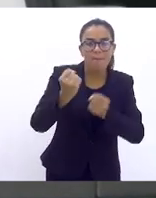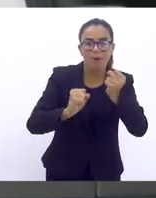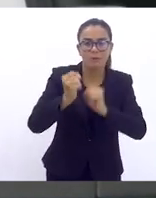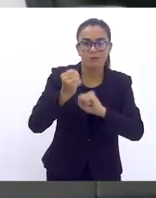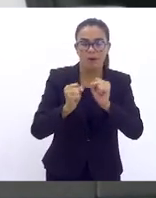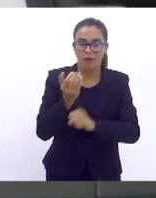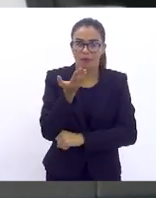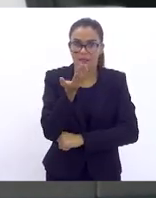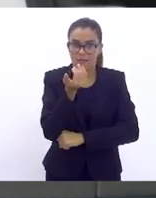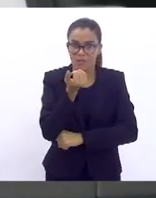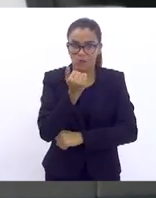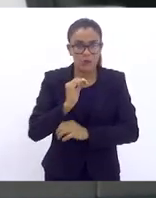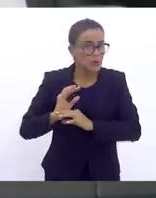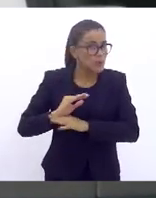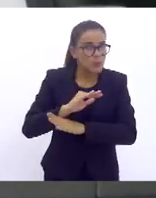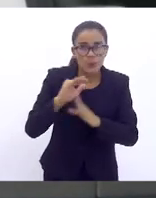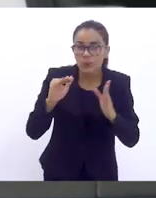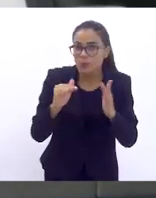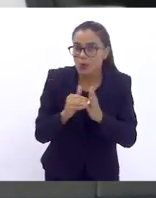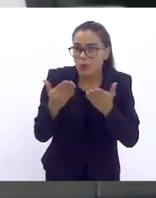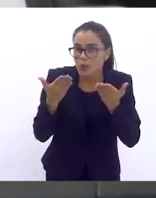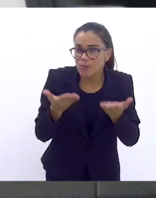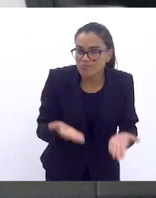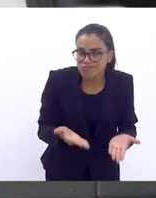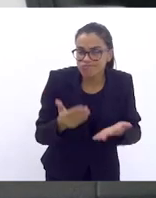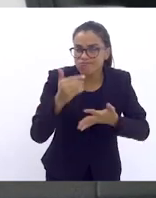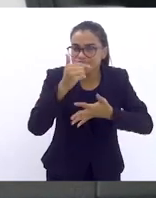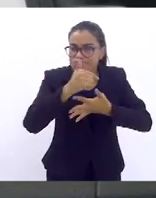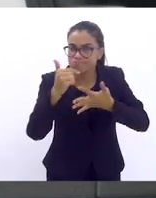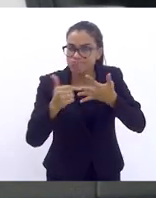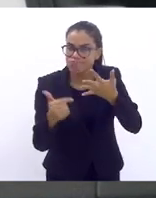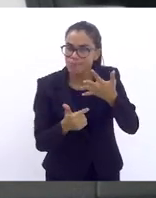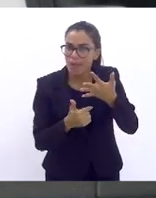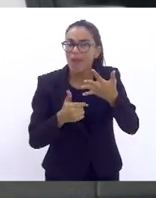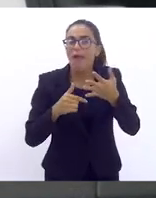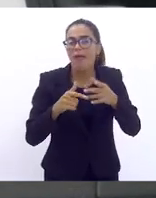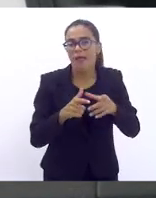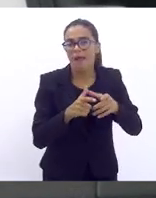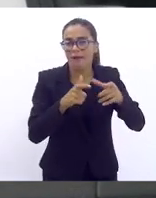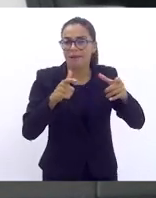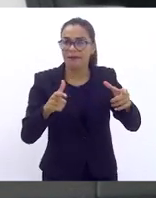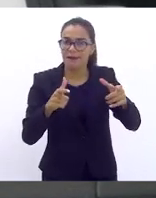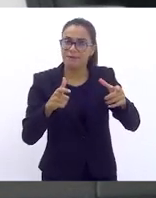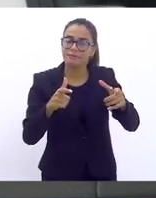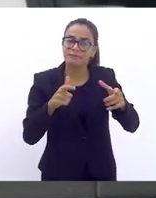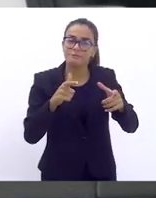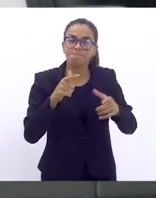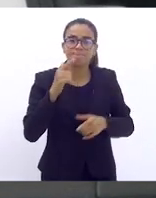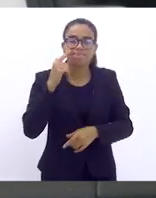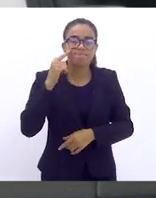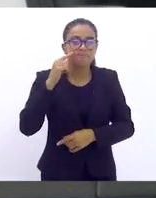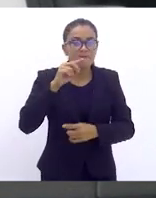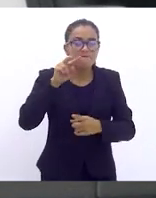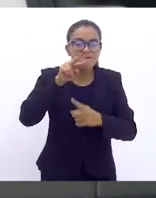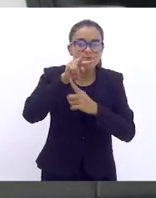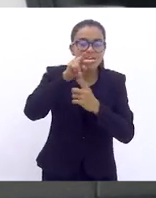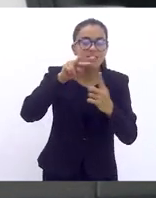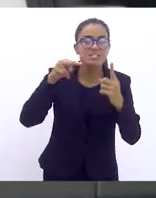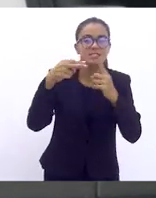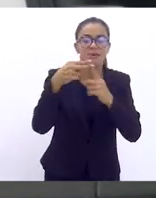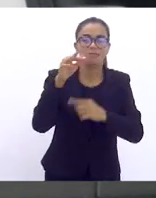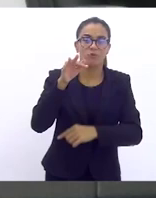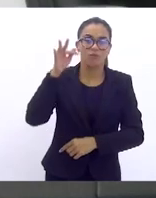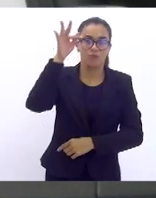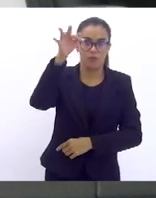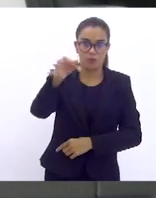são são todas essas são as macro-tendências detalhadas um pouco né E aí